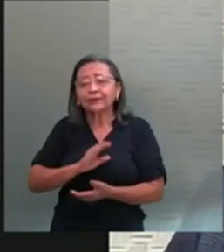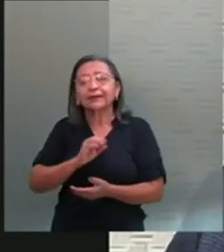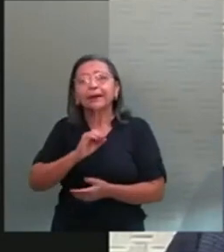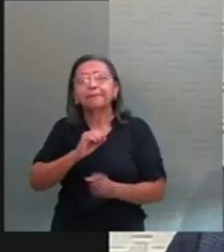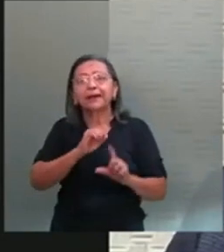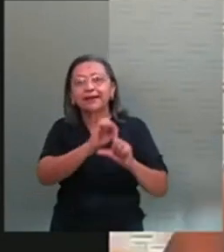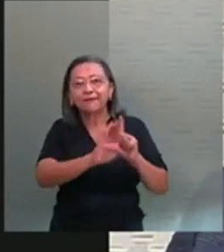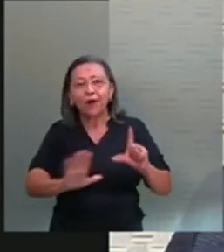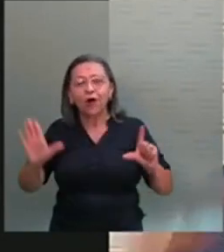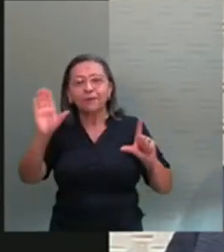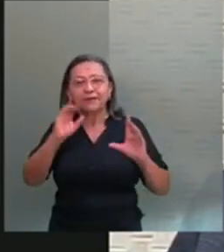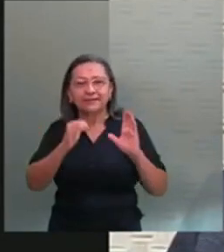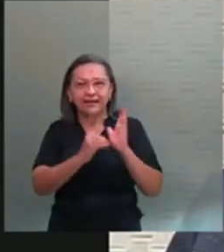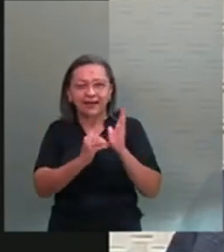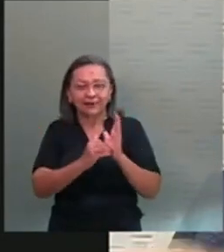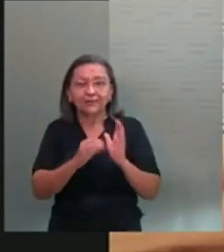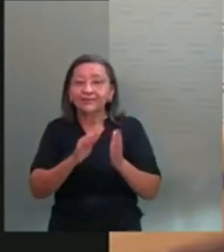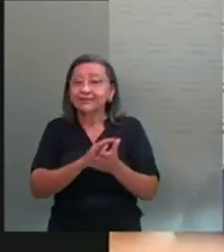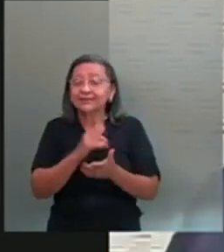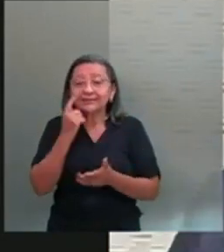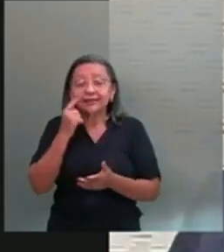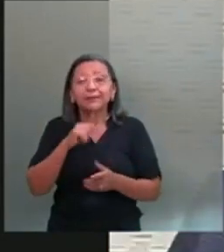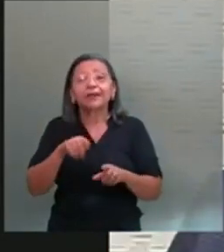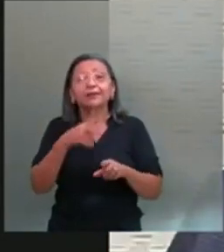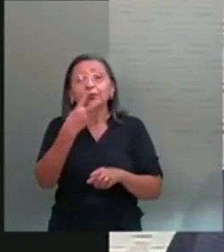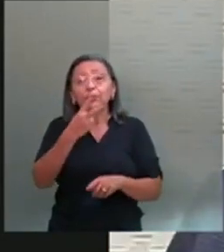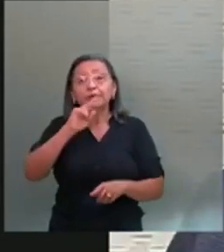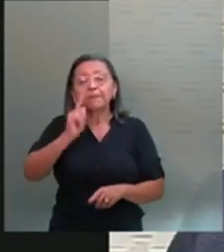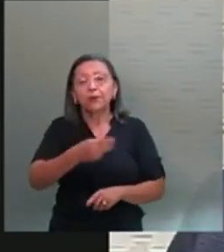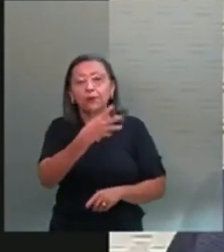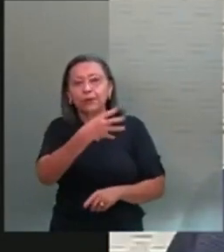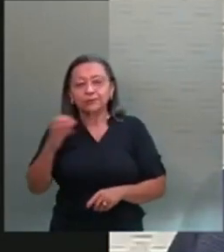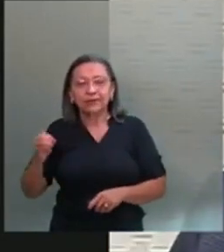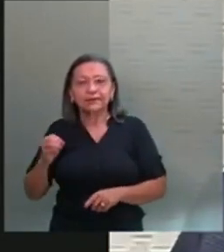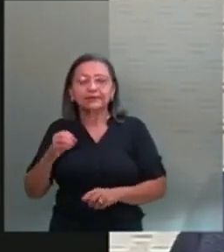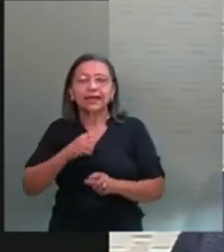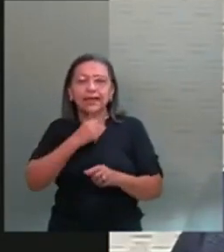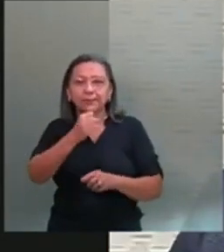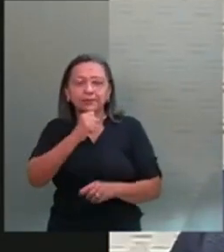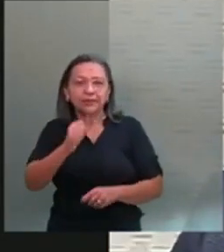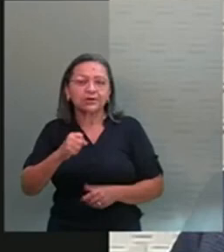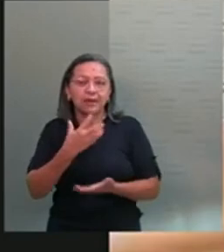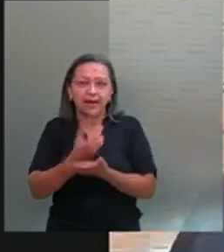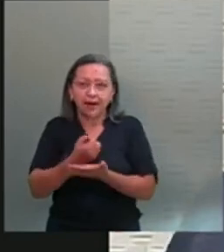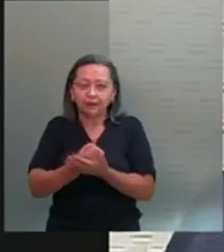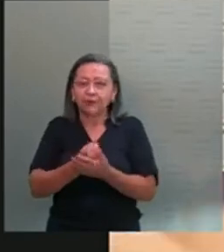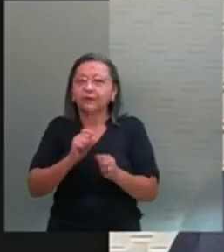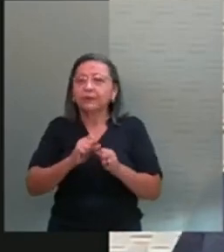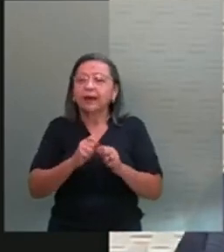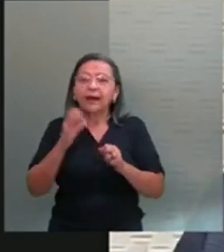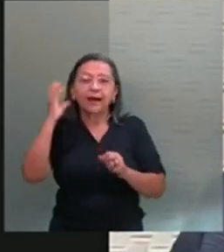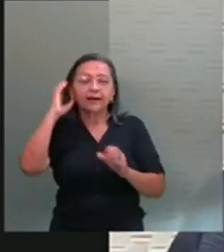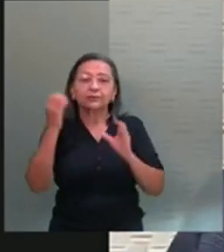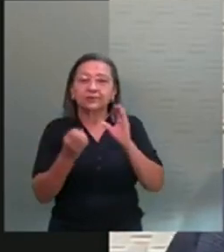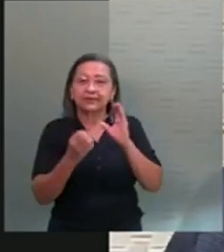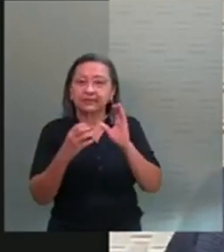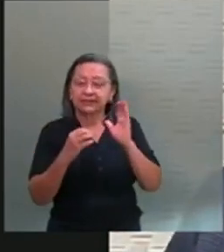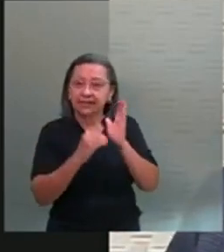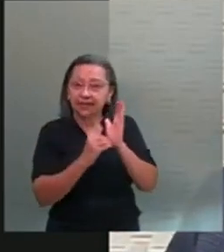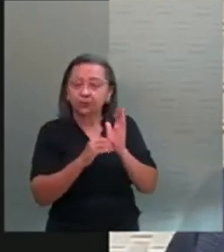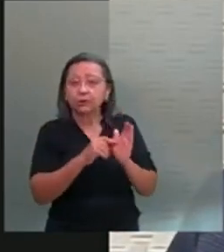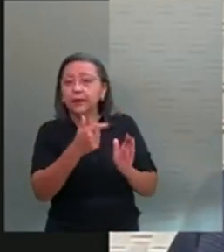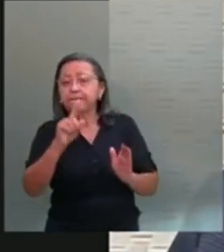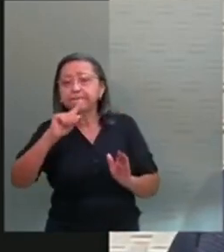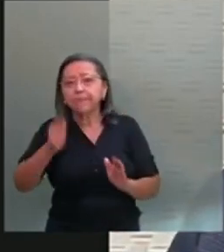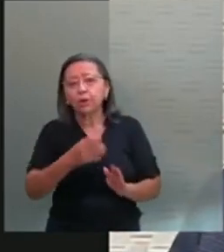Fotos. E sem falar nas 2.400 reportagens em áudio produzidas pela Rádio Senado e outras 1.800